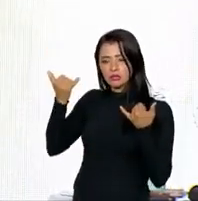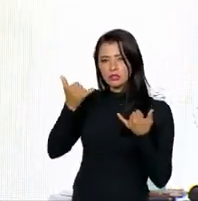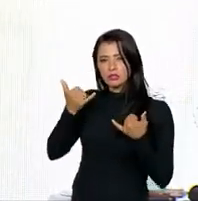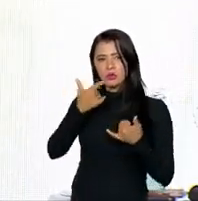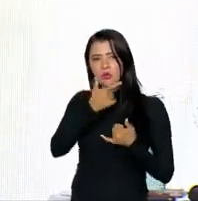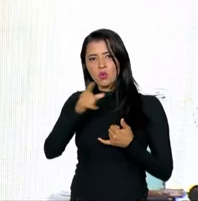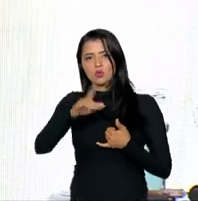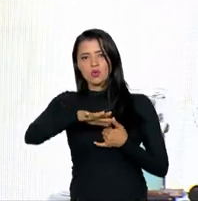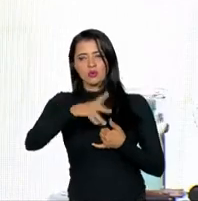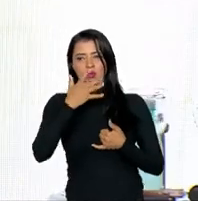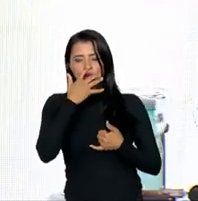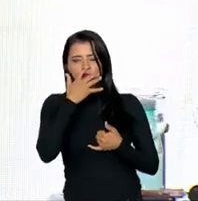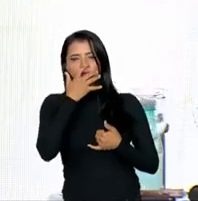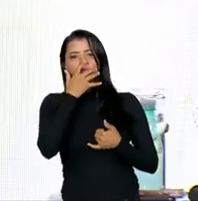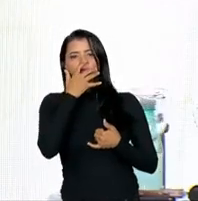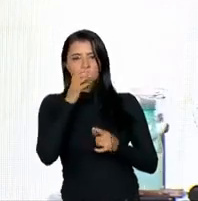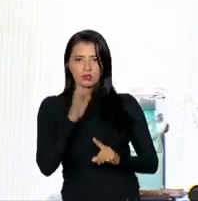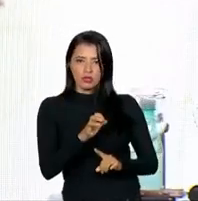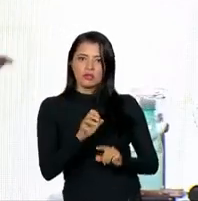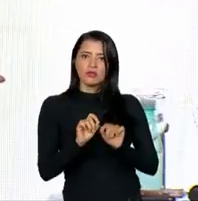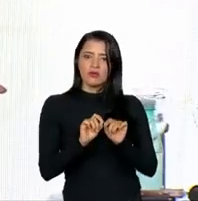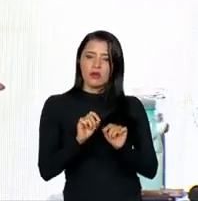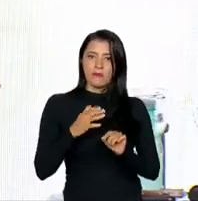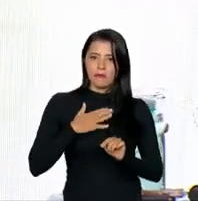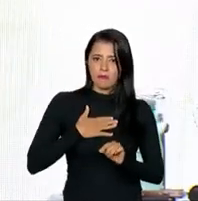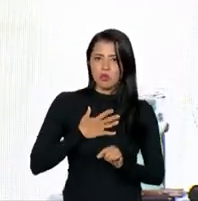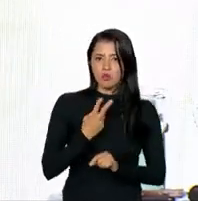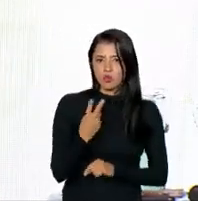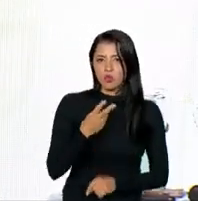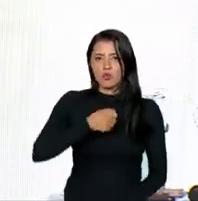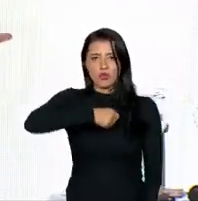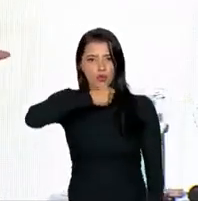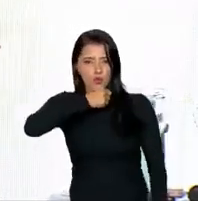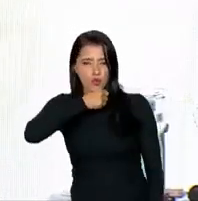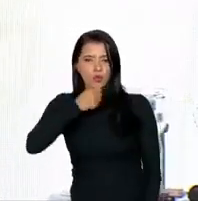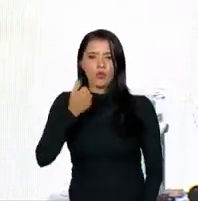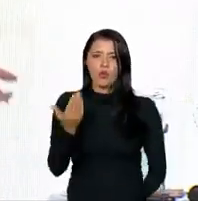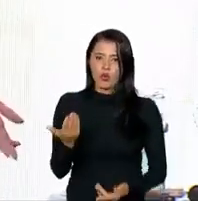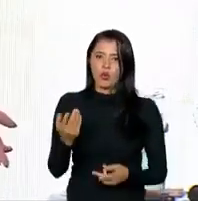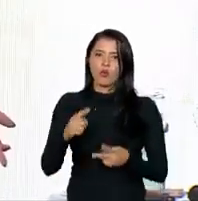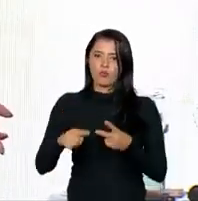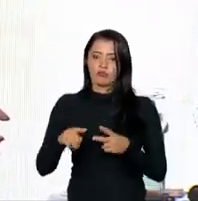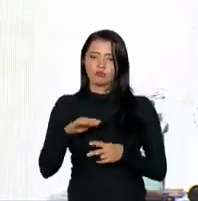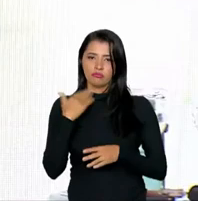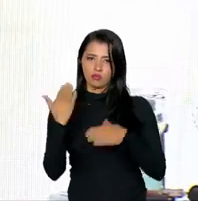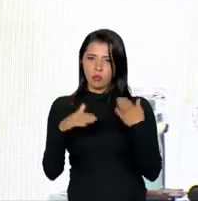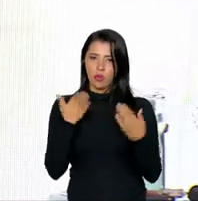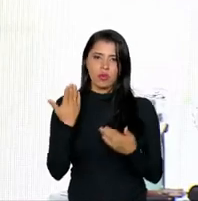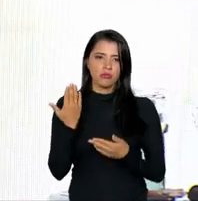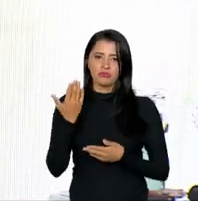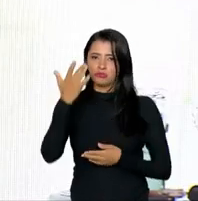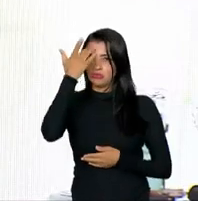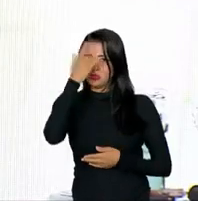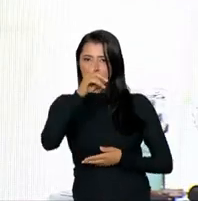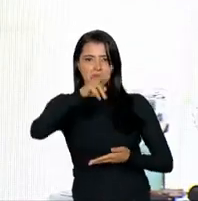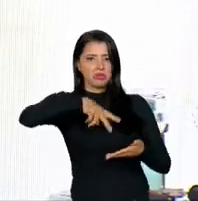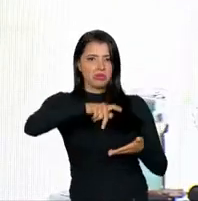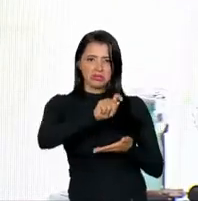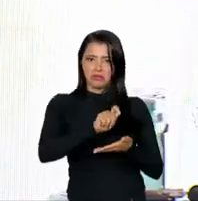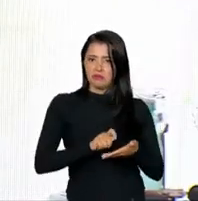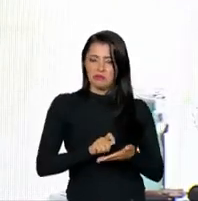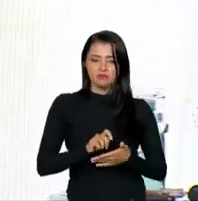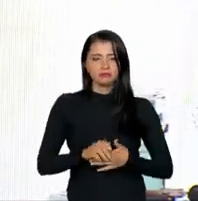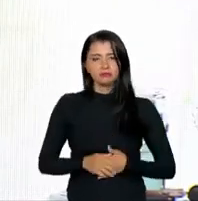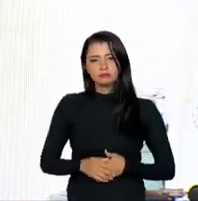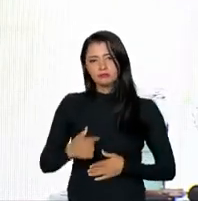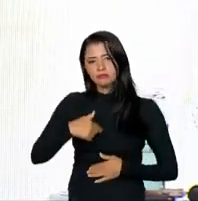lugar da minha vida, que era, os meus dois avós paternos, eles faleceram sendo analfabetos. E eu me